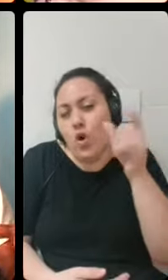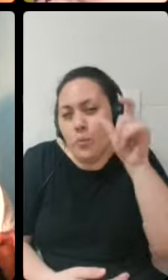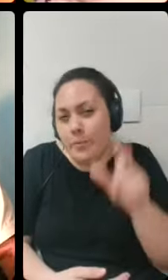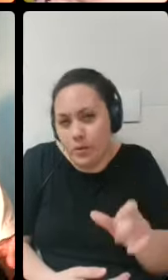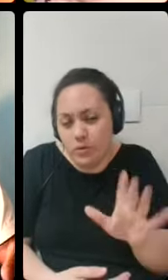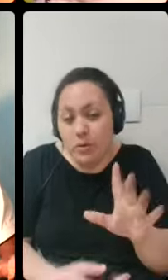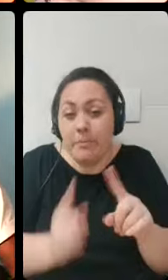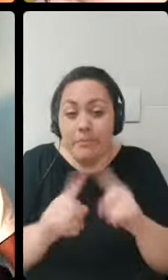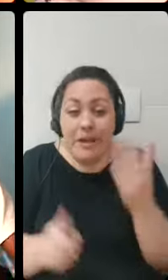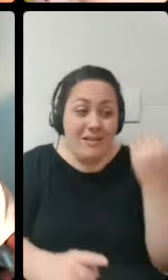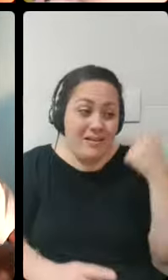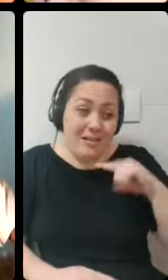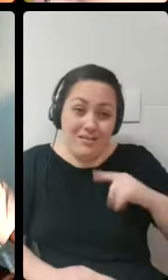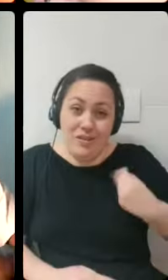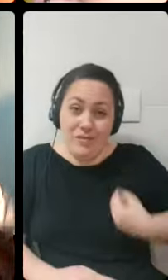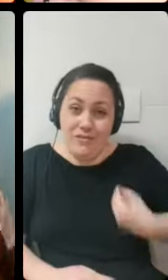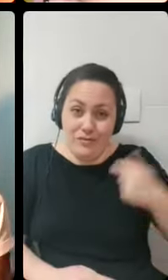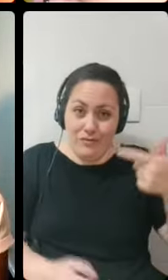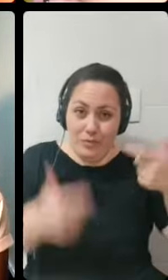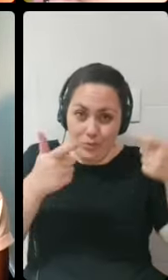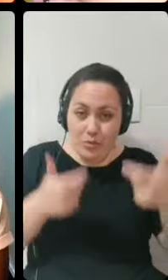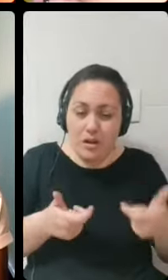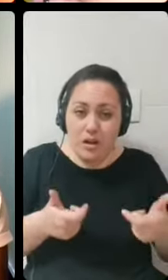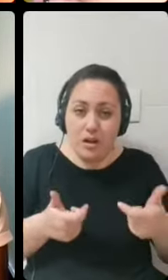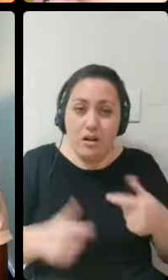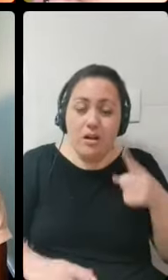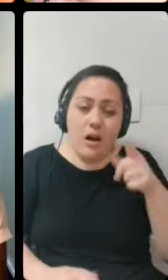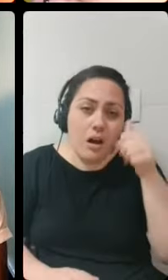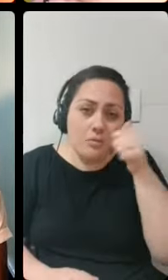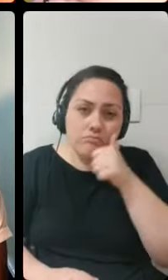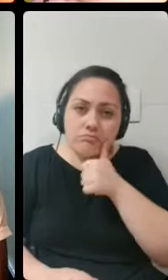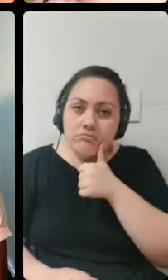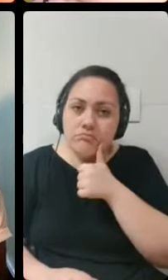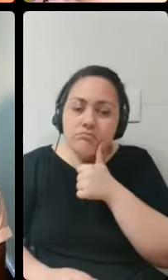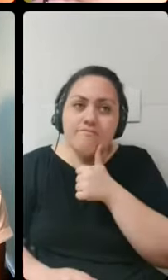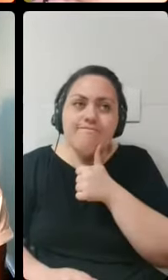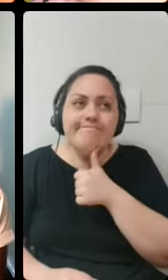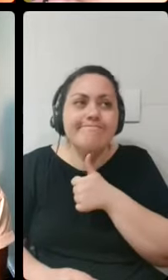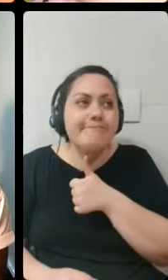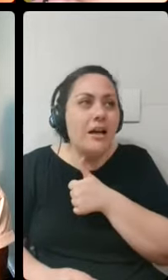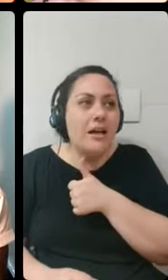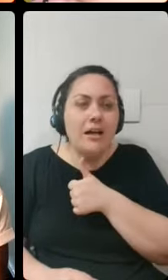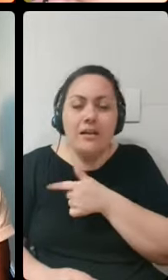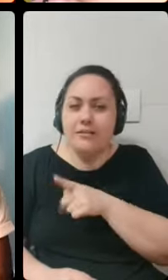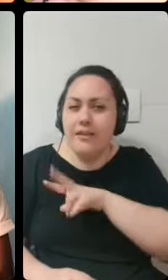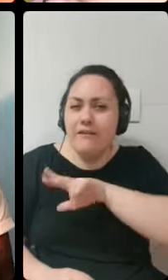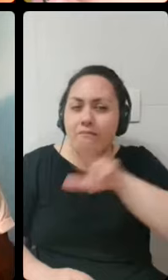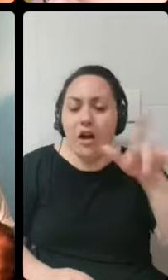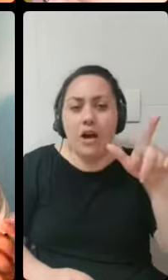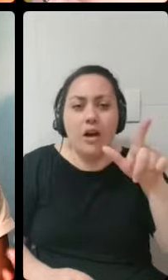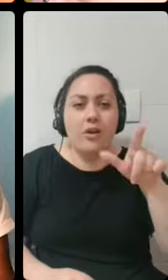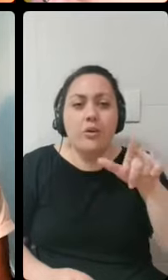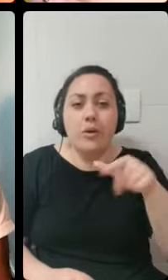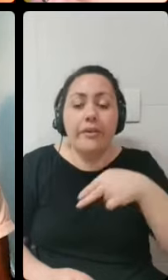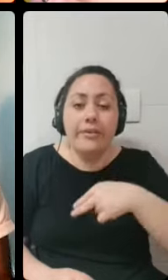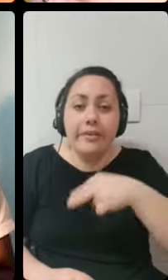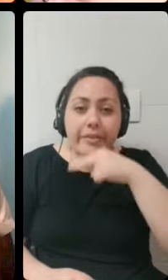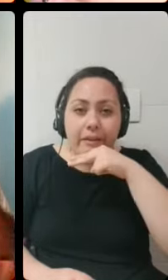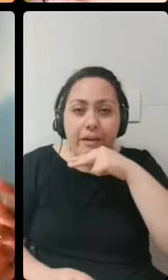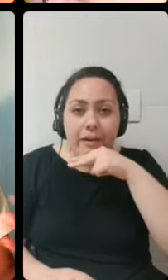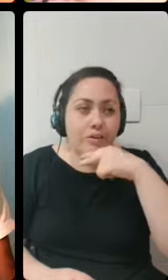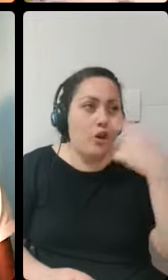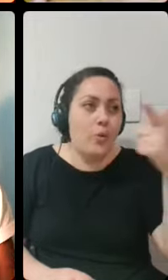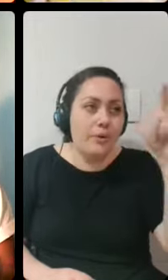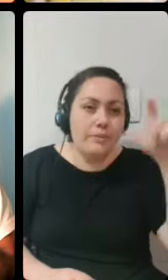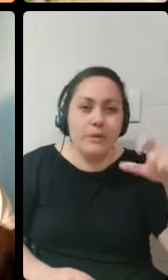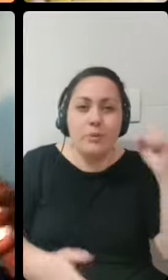a gente estava lá, ela passou por muitas coisas de assassinato de neto, a filha,